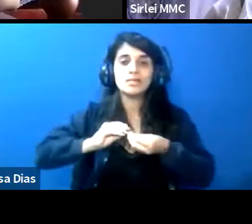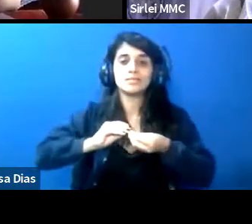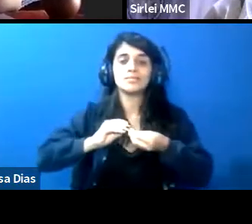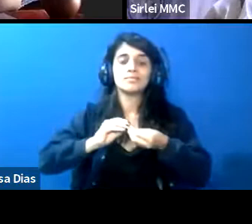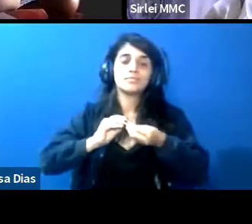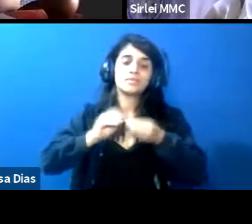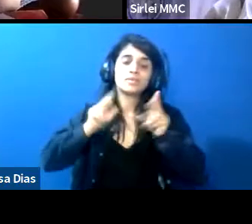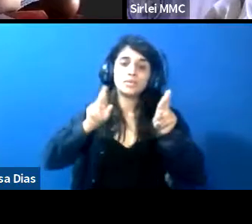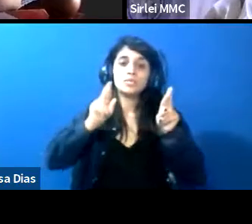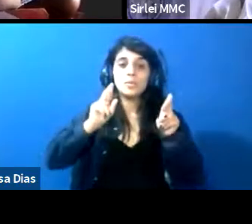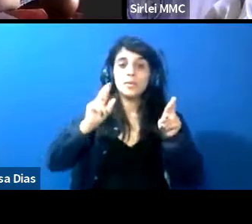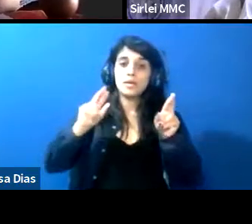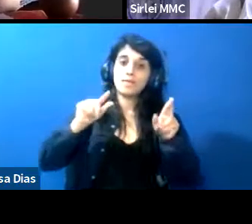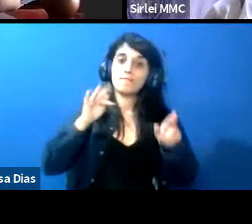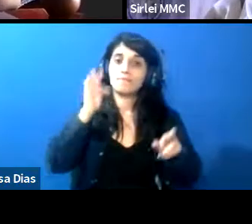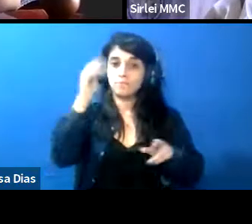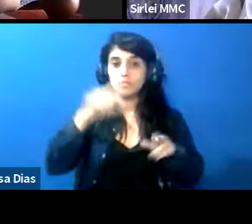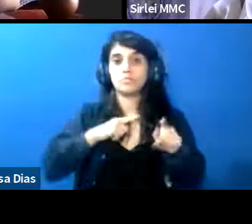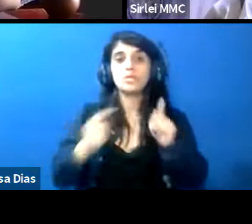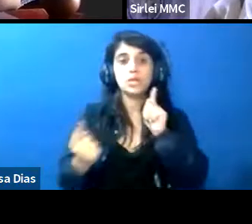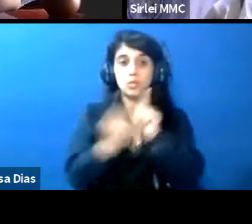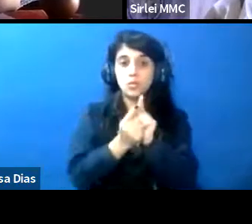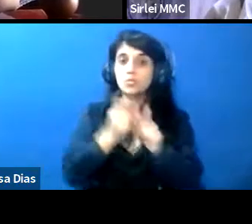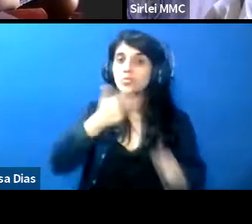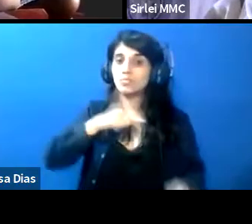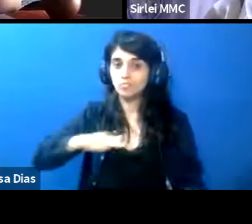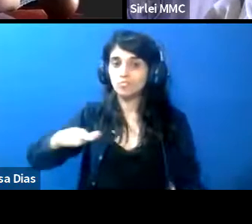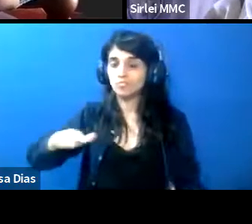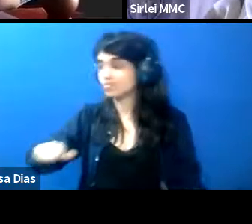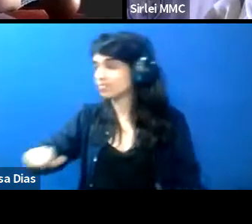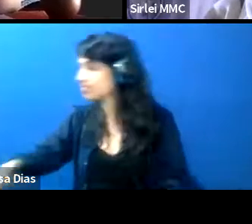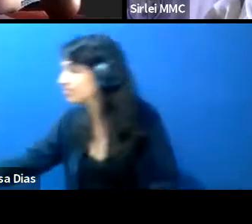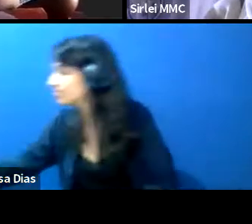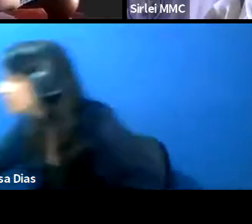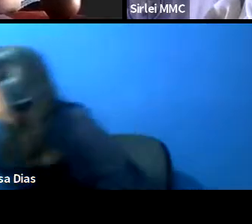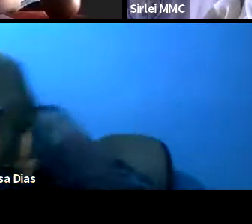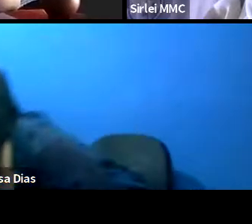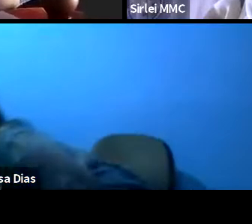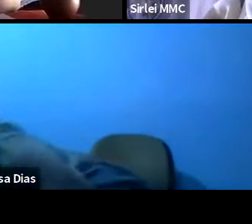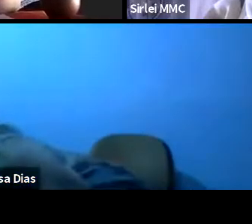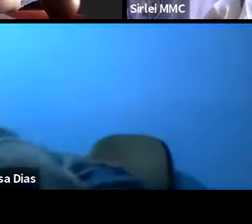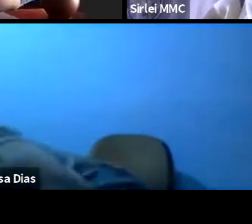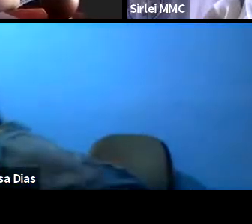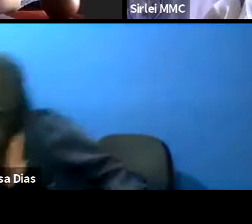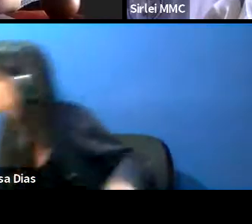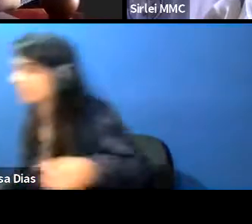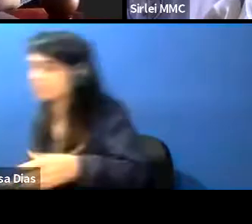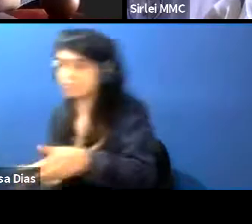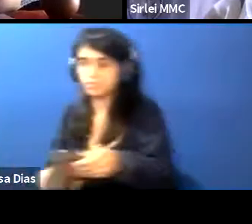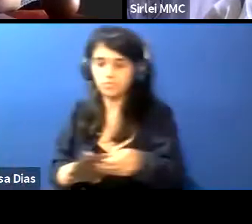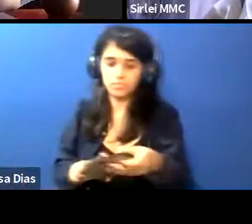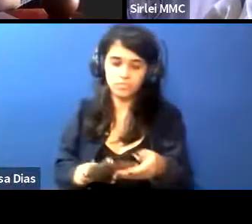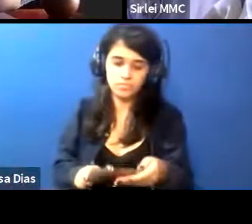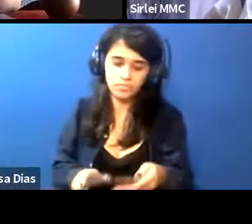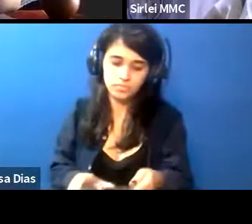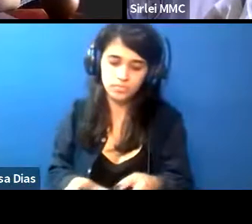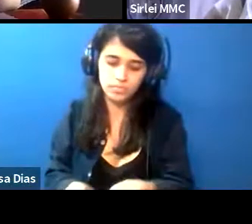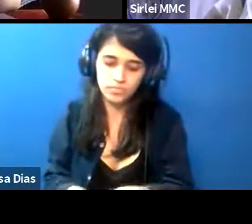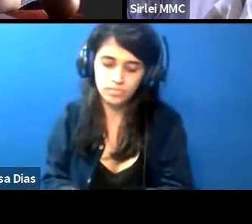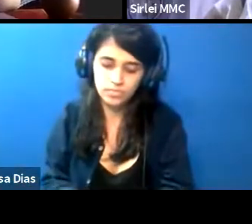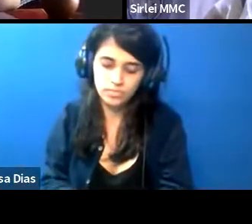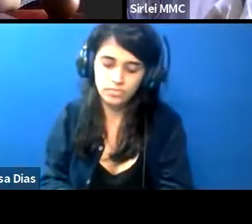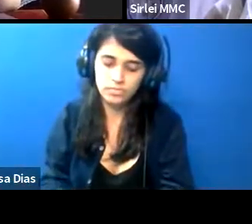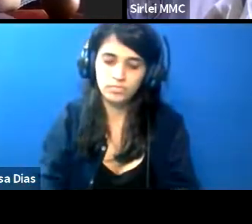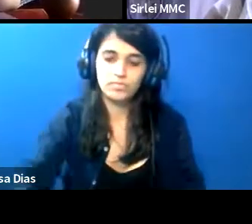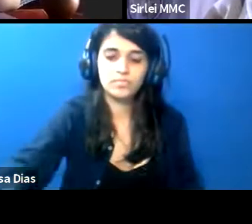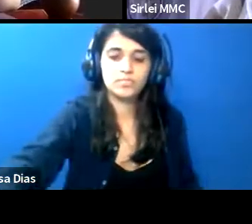encontros precisam continuar acontecendo. Vai lá, Edna. Então, as crianças, elas